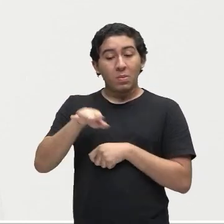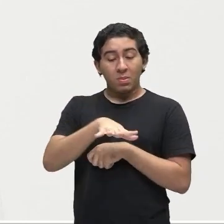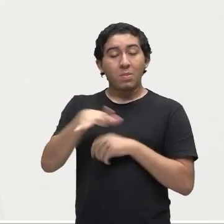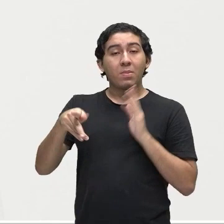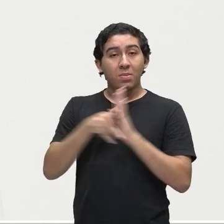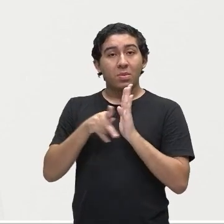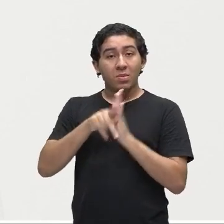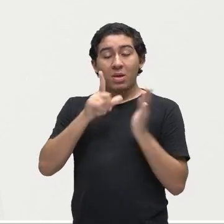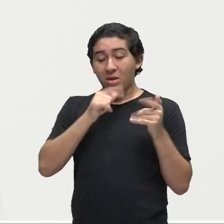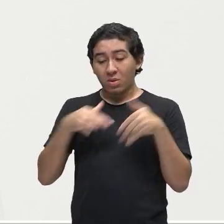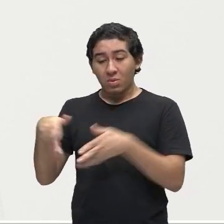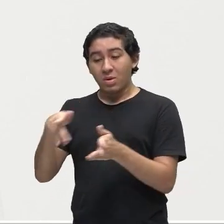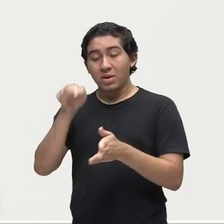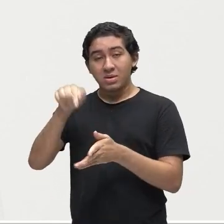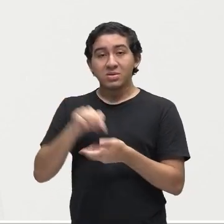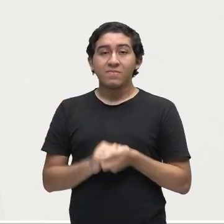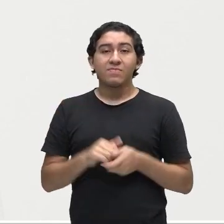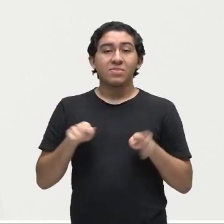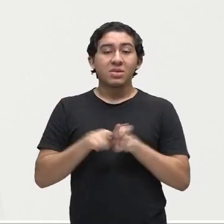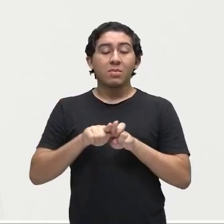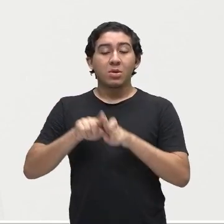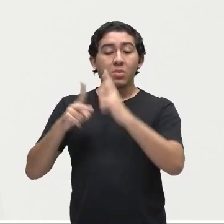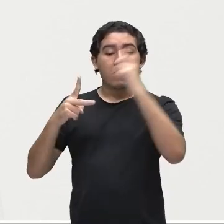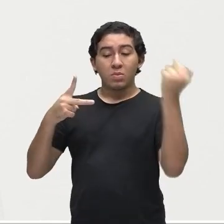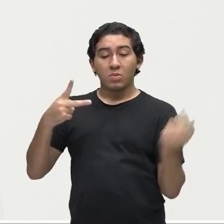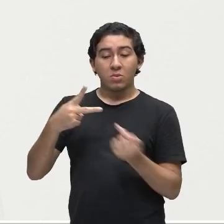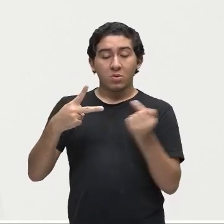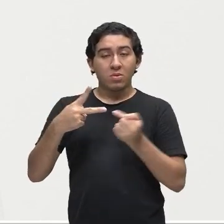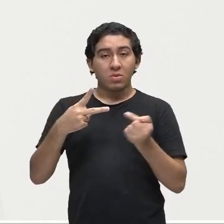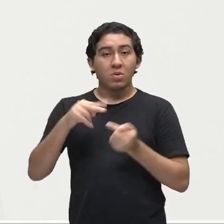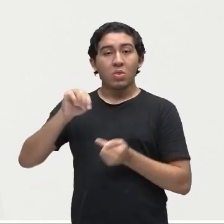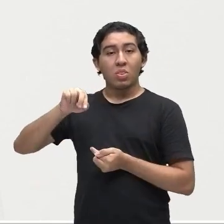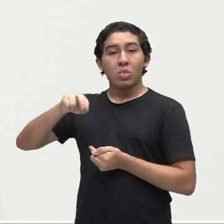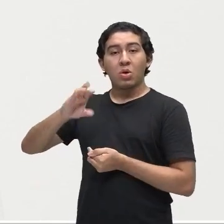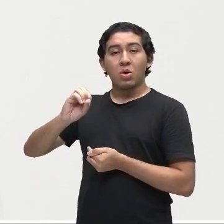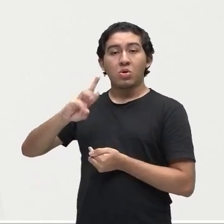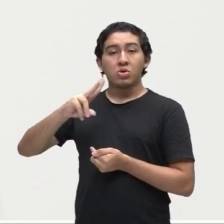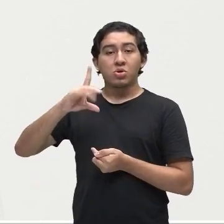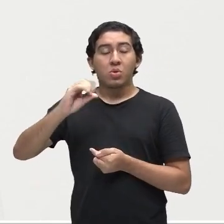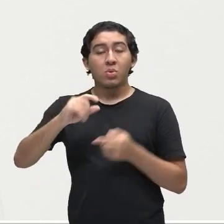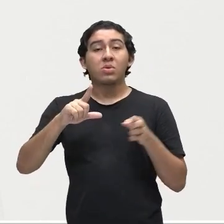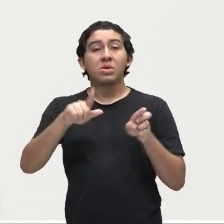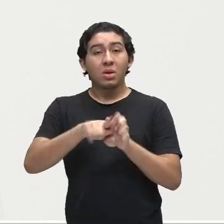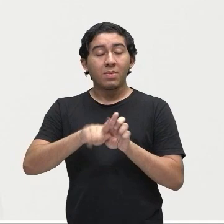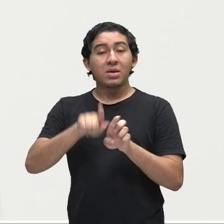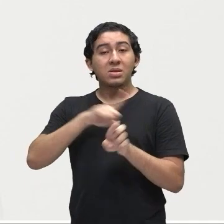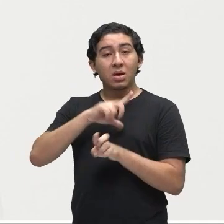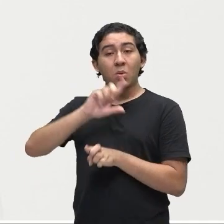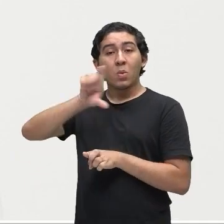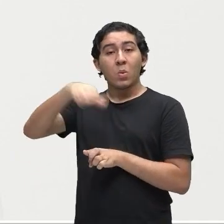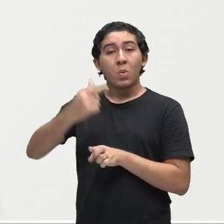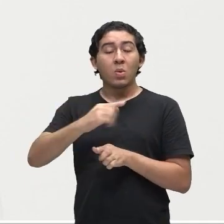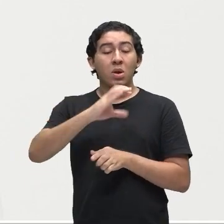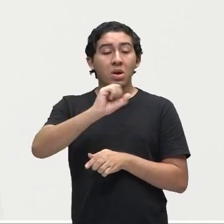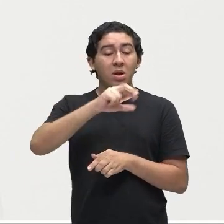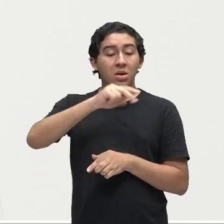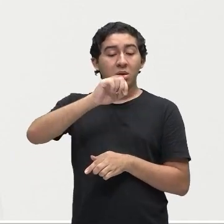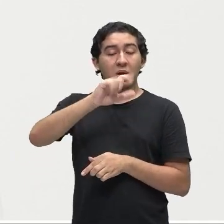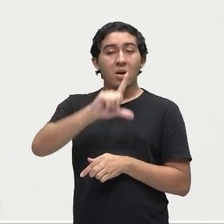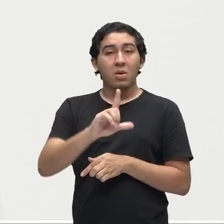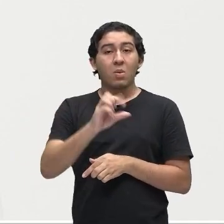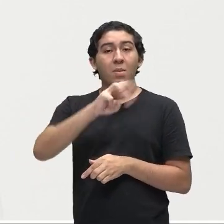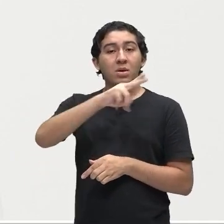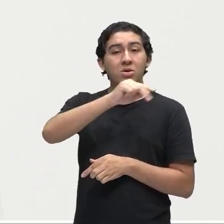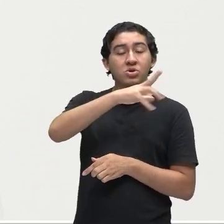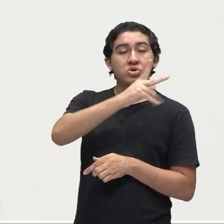Mediterrâneo. No eixo nórdico, a gente vai ver aí o Canal da Mancha e o Mar Báltico. Esse eixo nórdico